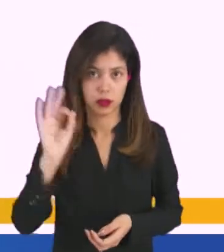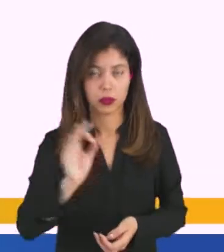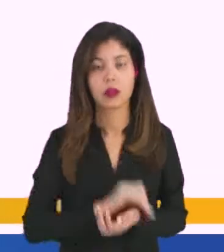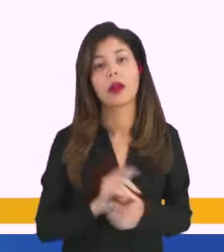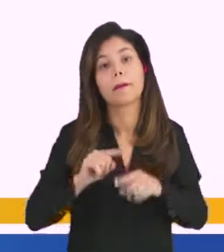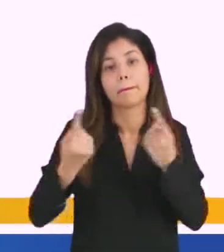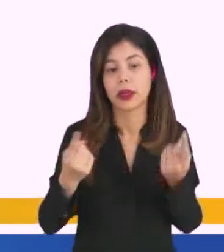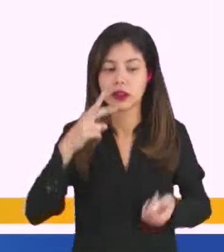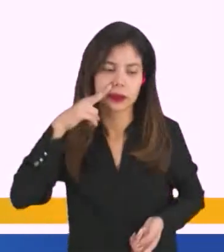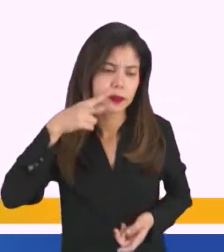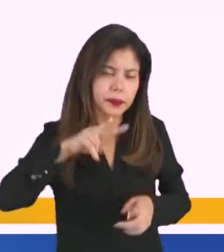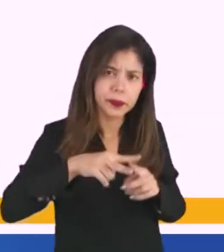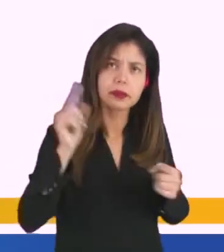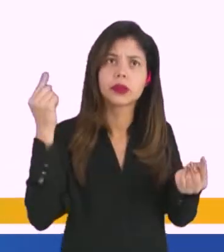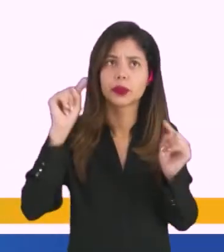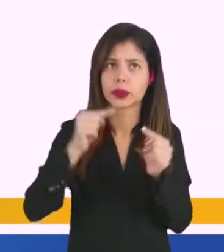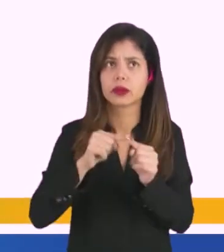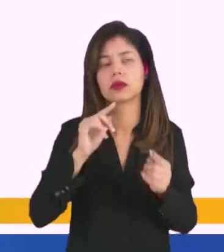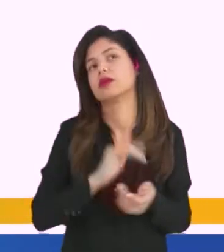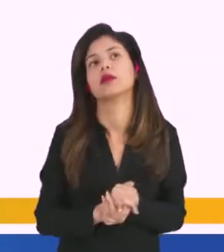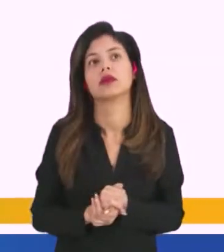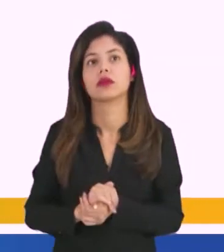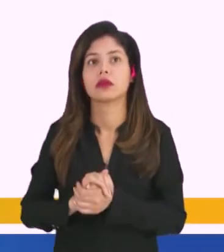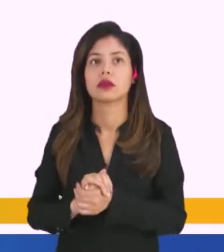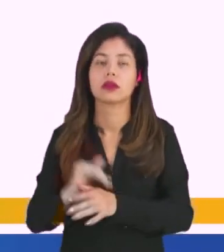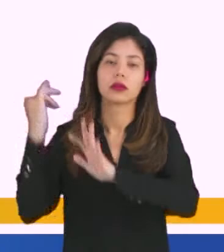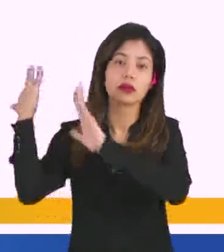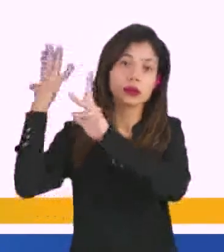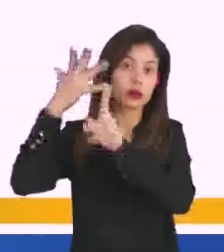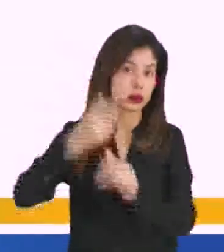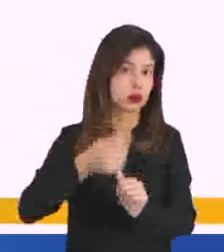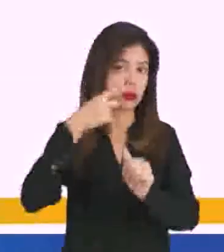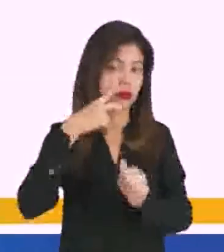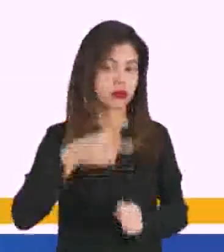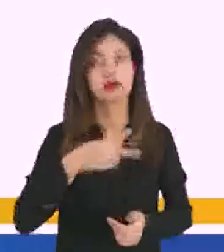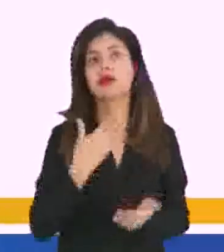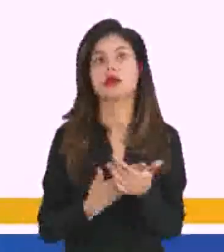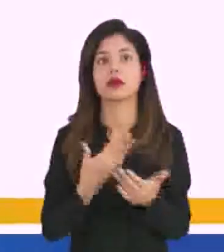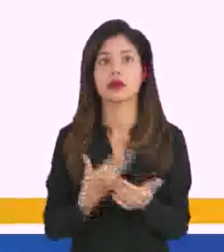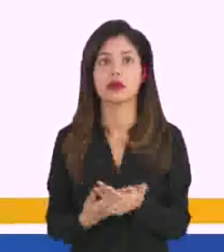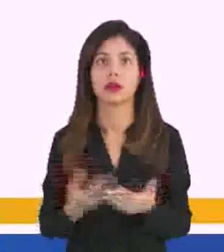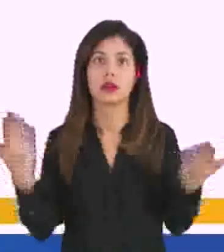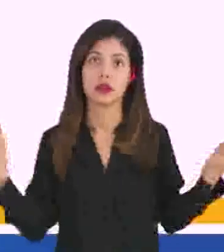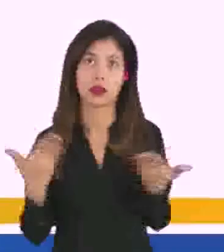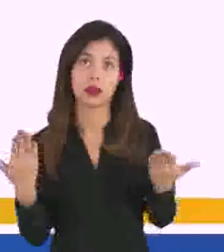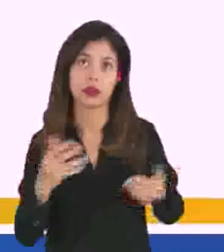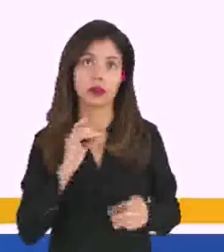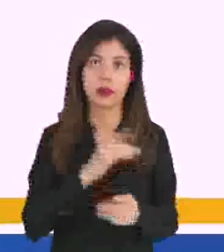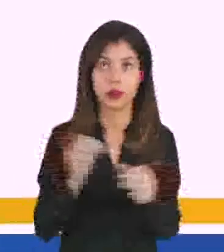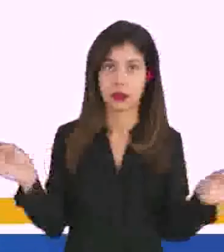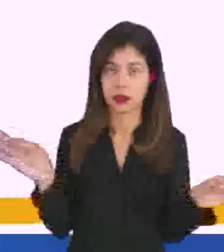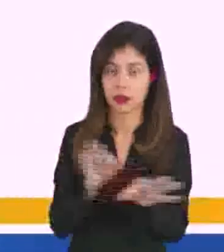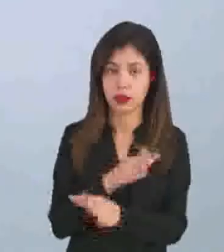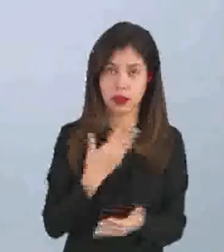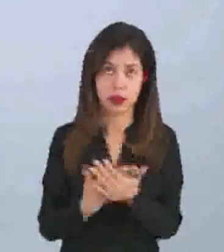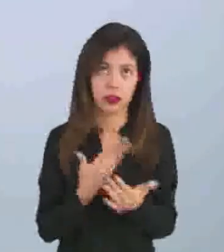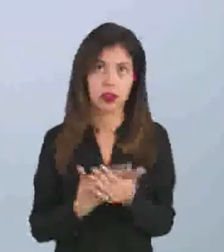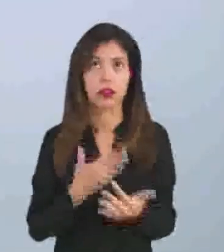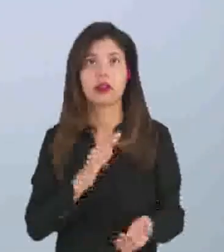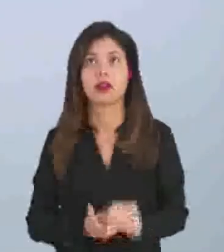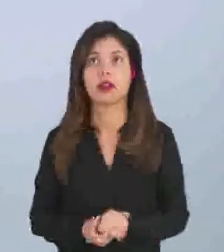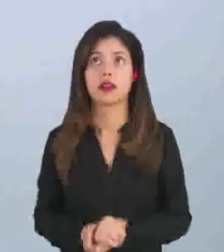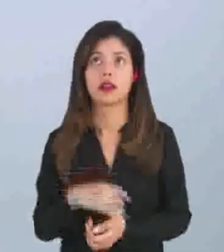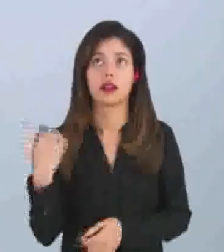chegar bem próximo. Então, vamos retomar o que vimos hoje. Por hoje, né, nós vamos encerrar nossa aula por